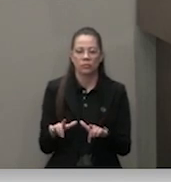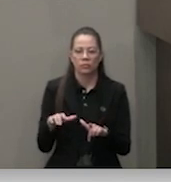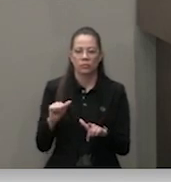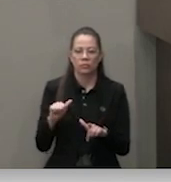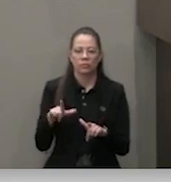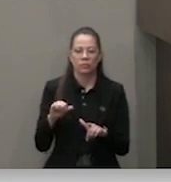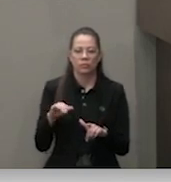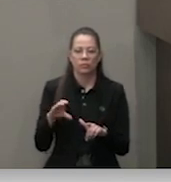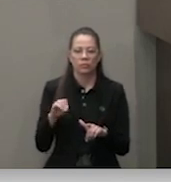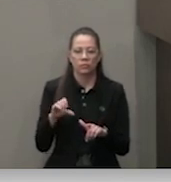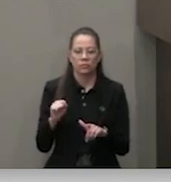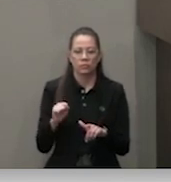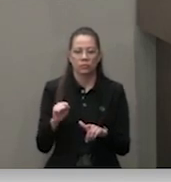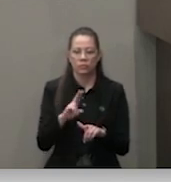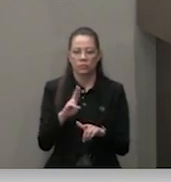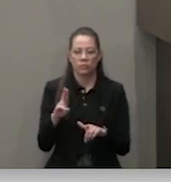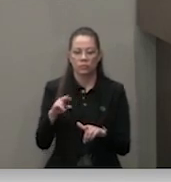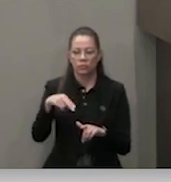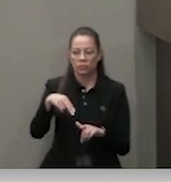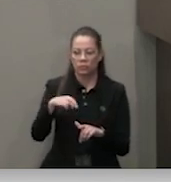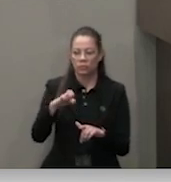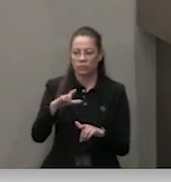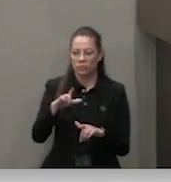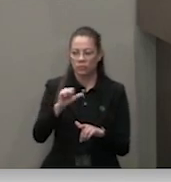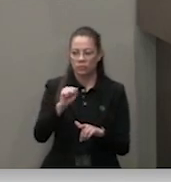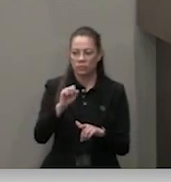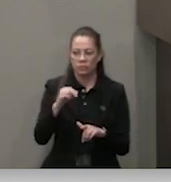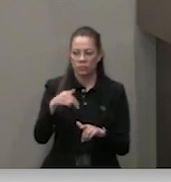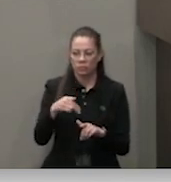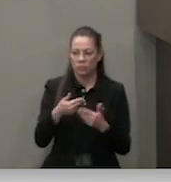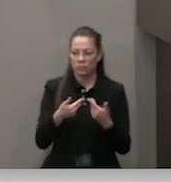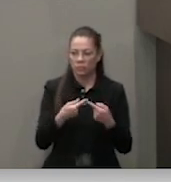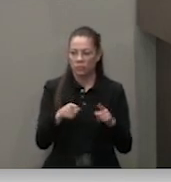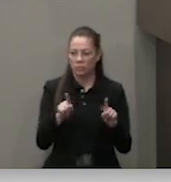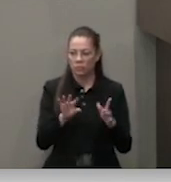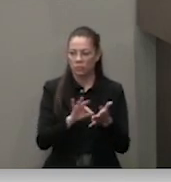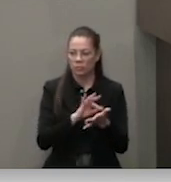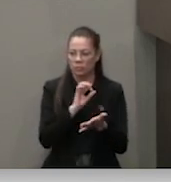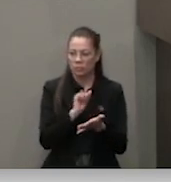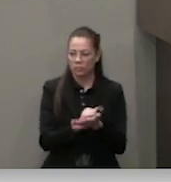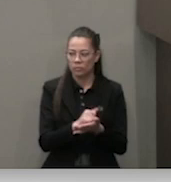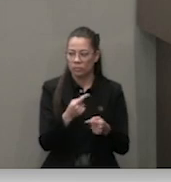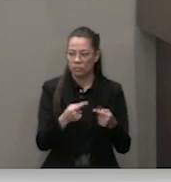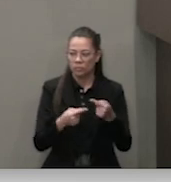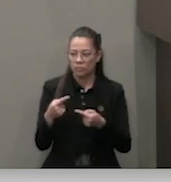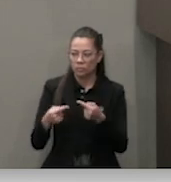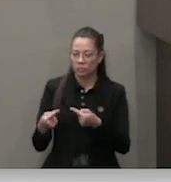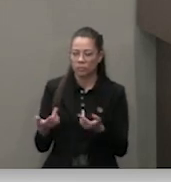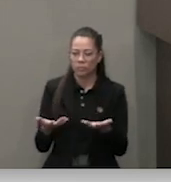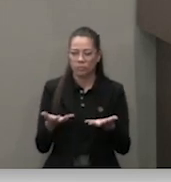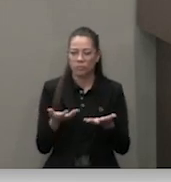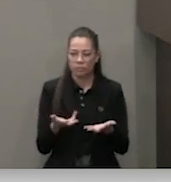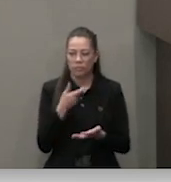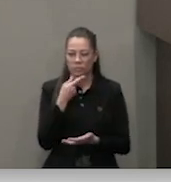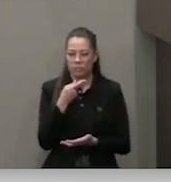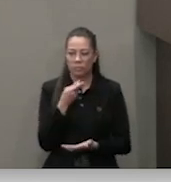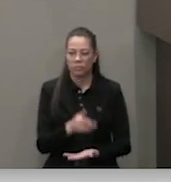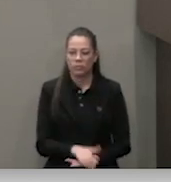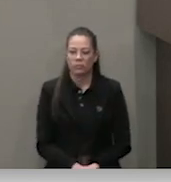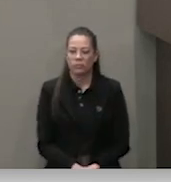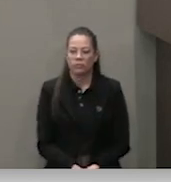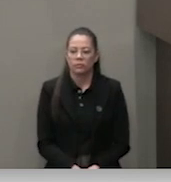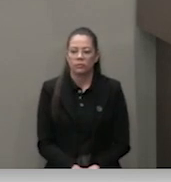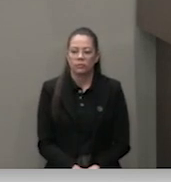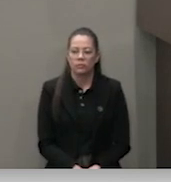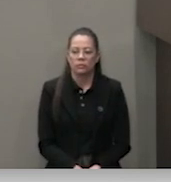Álamos com o nome de Nelson Antônio fabres abertas inscrições para os vereadores Que desejam discutir as matérias